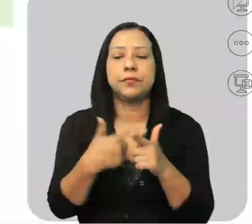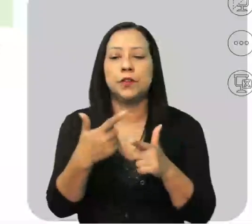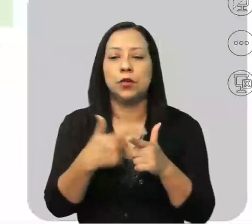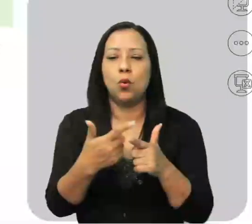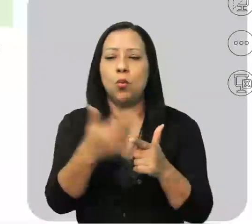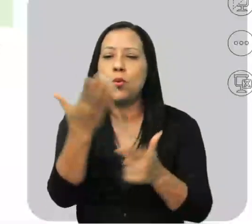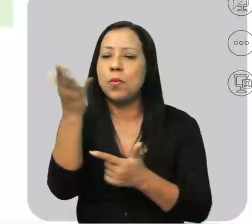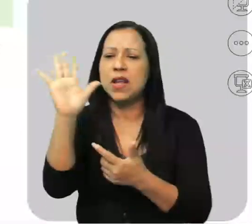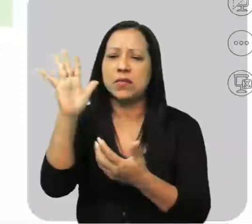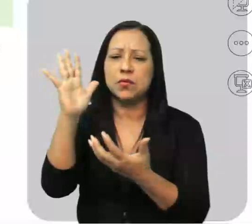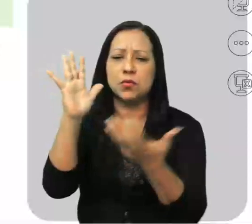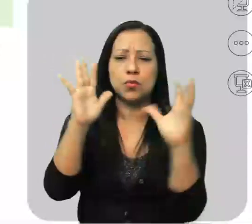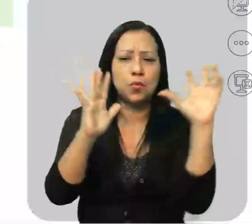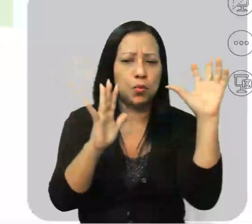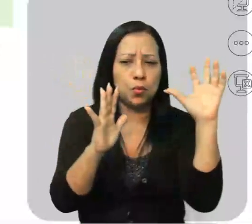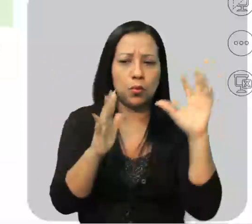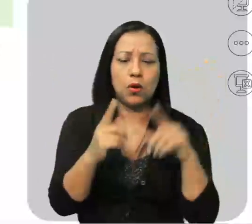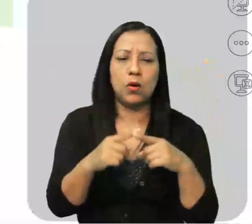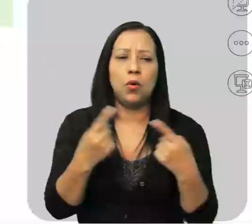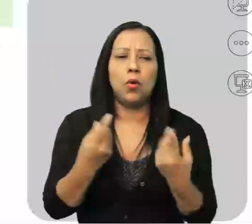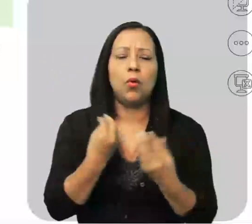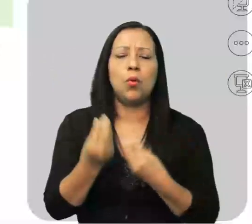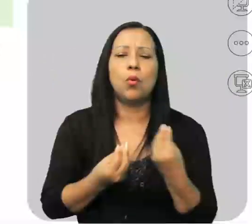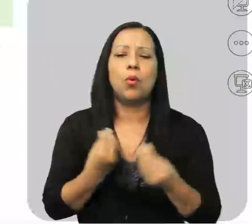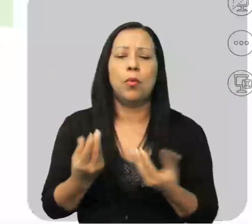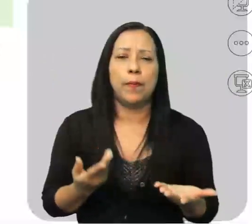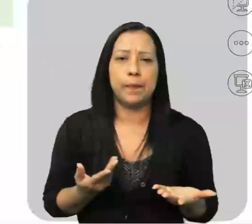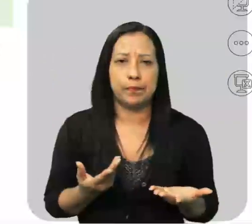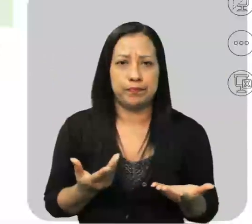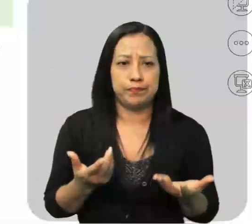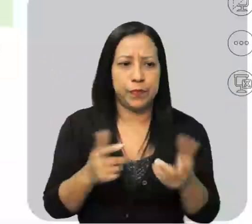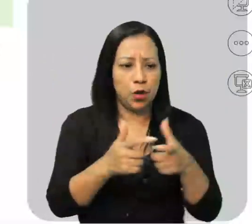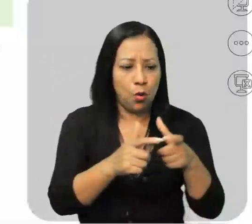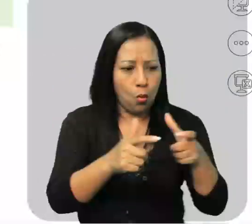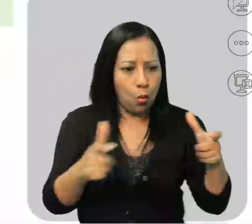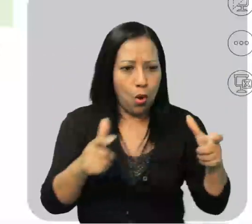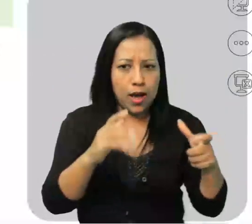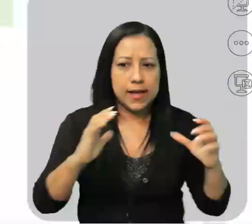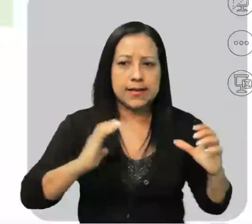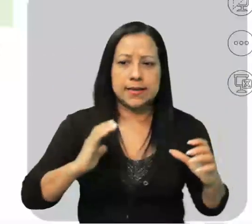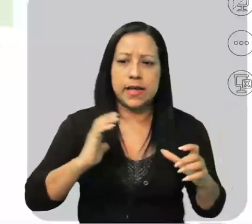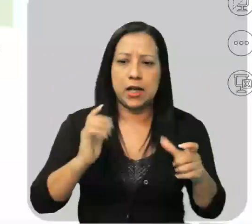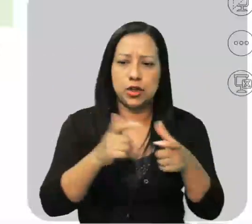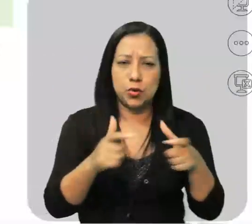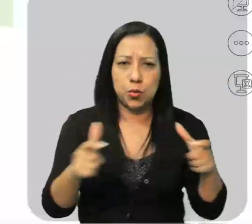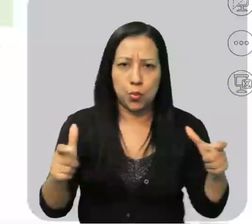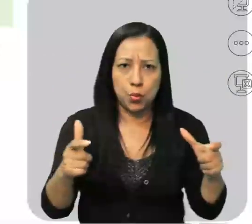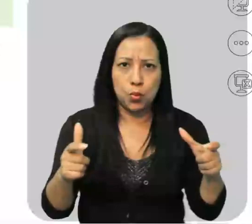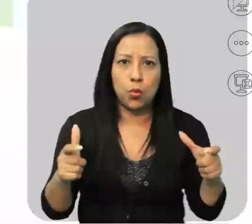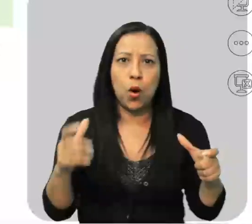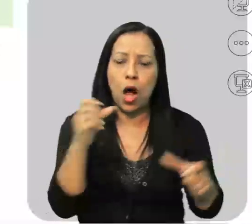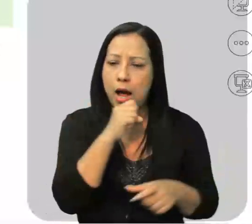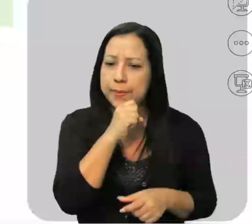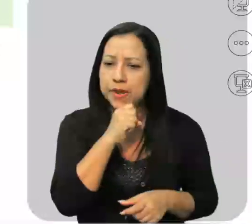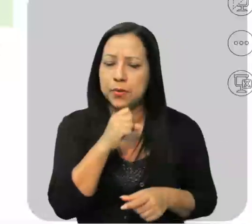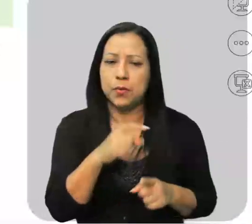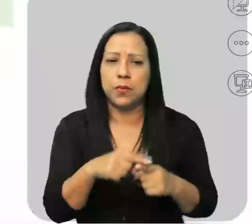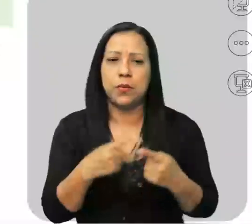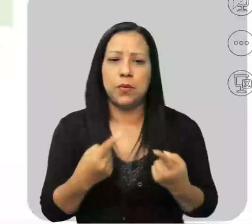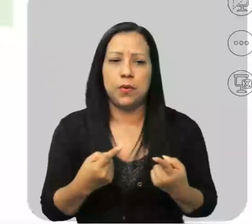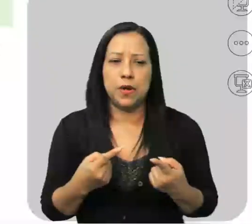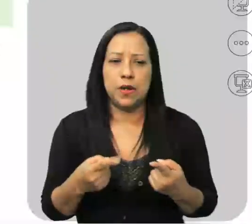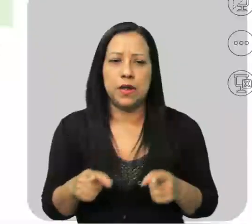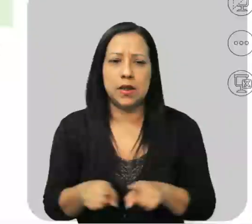equipamentos. E a questão do meio ambiente, professor, como é que fica? Bem, o rápido crescimento urbano